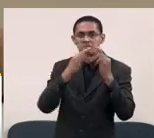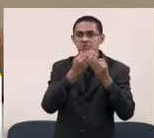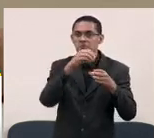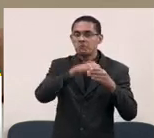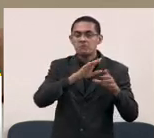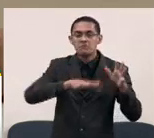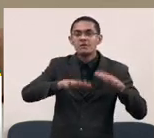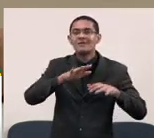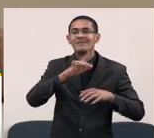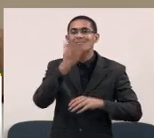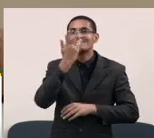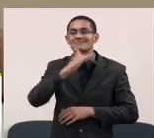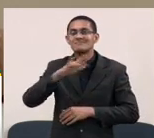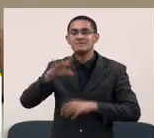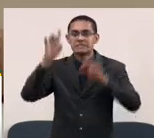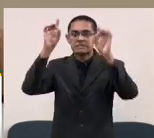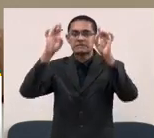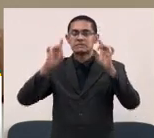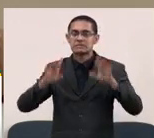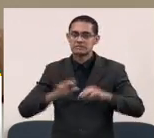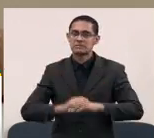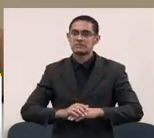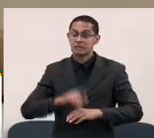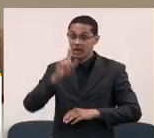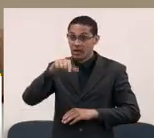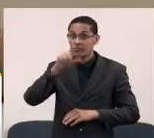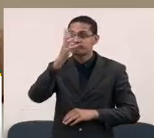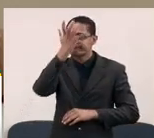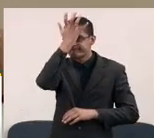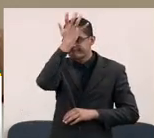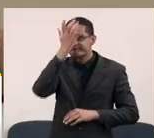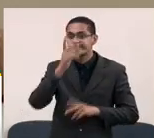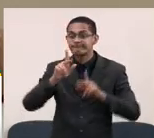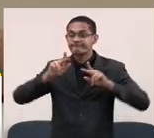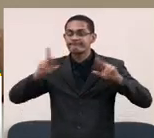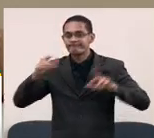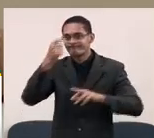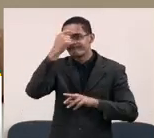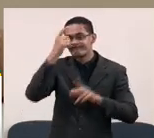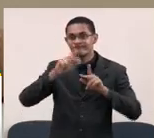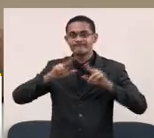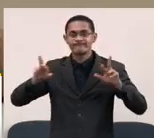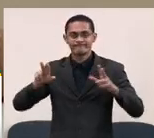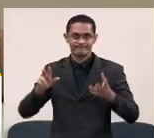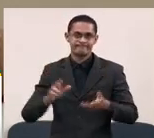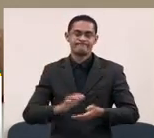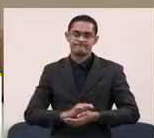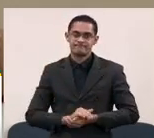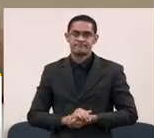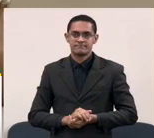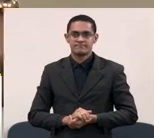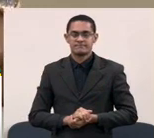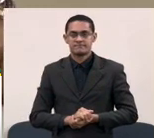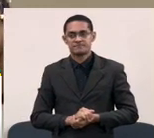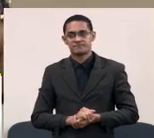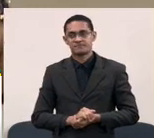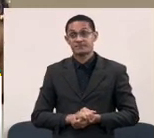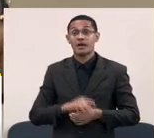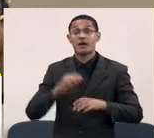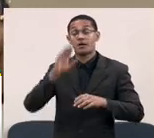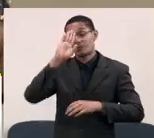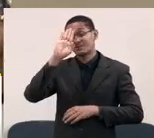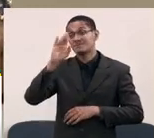uma criança especial, com uma deficiência diferenciada e, principalmente, quando essa deficiência é